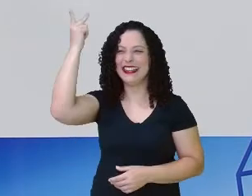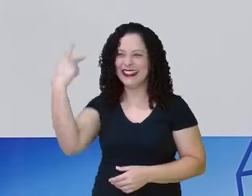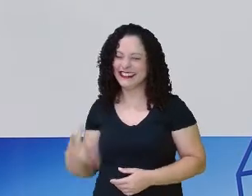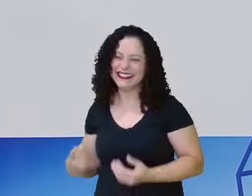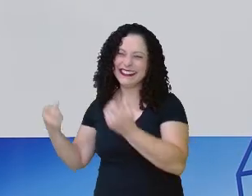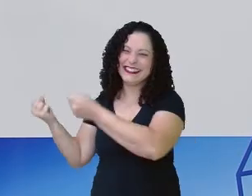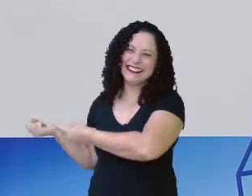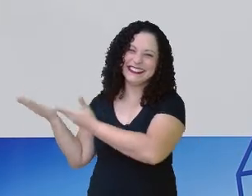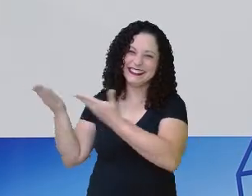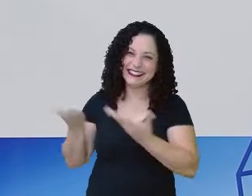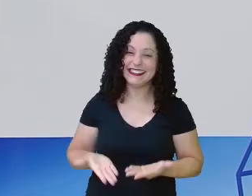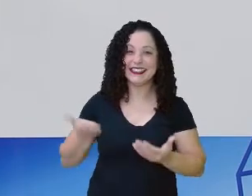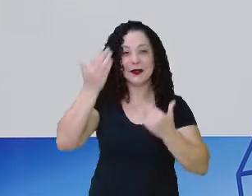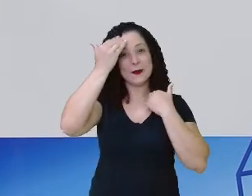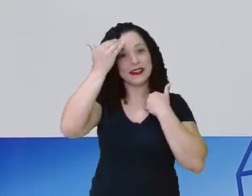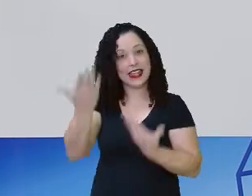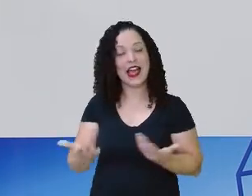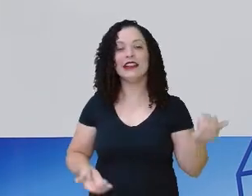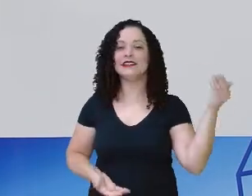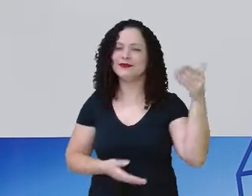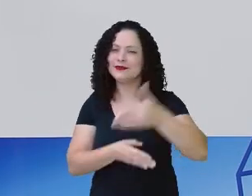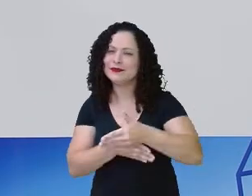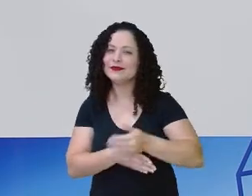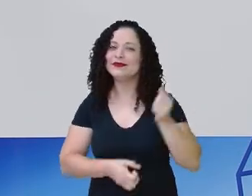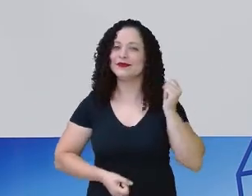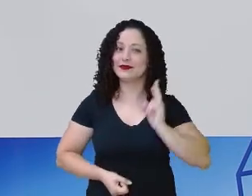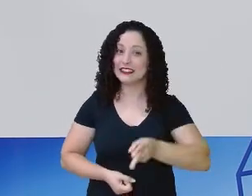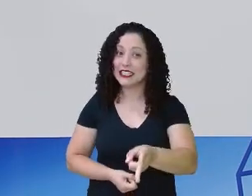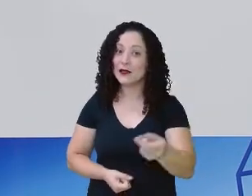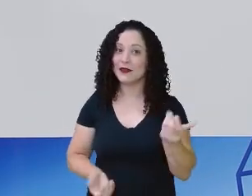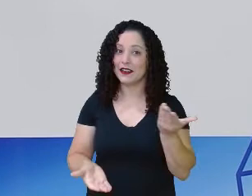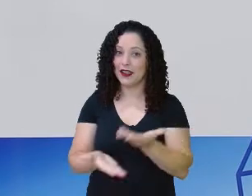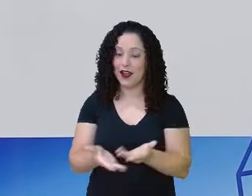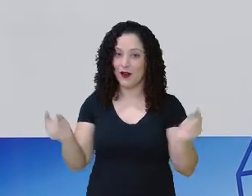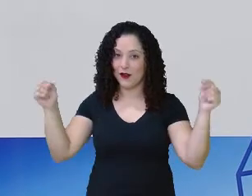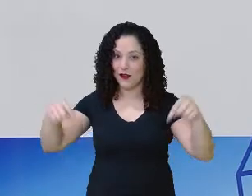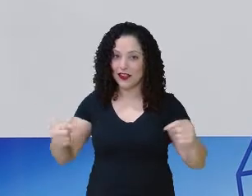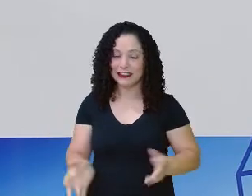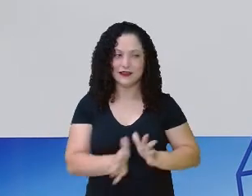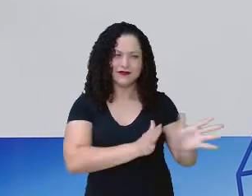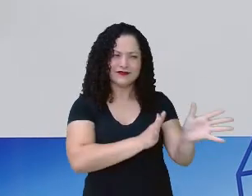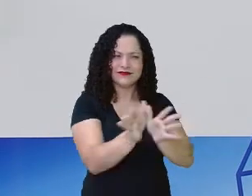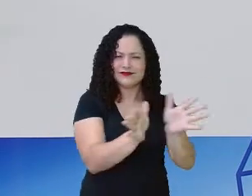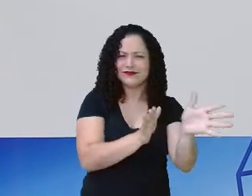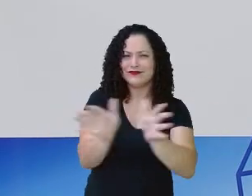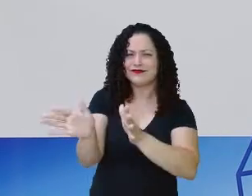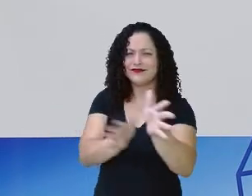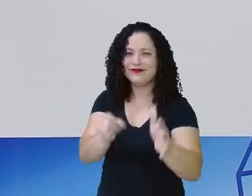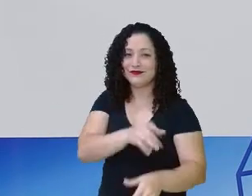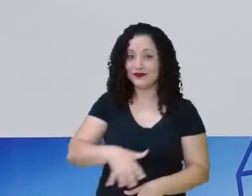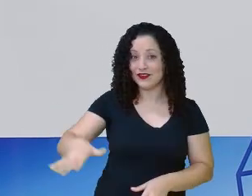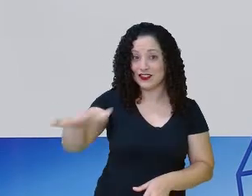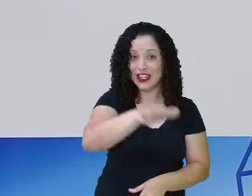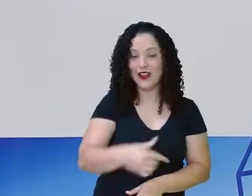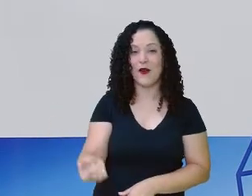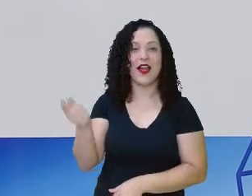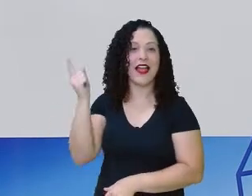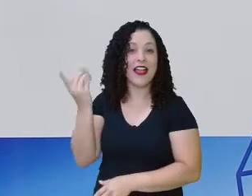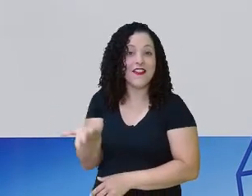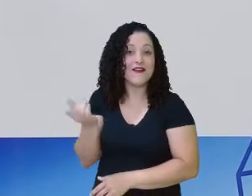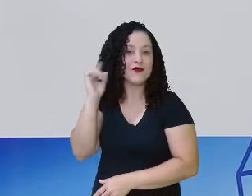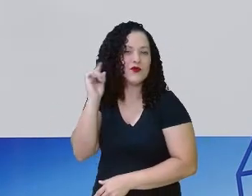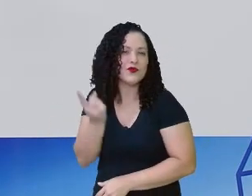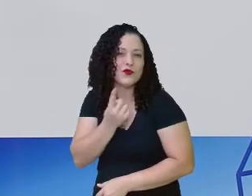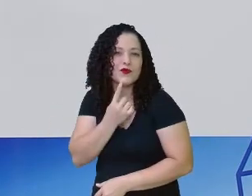muito obrigada pela sua presença, venha sempre. Graças a ela, essa aula alcança um número ainda maior de estudantes. E